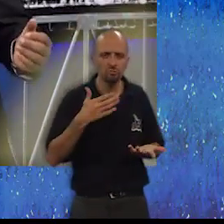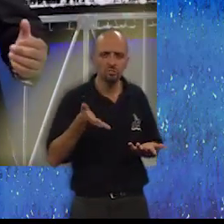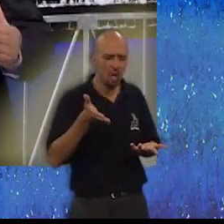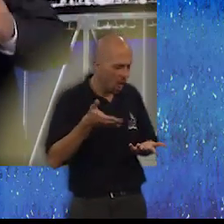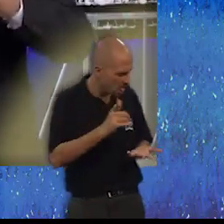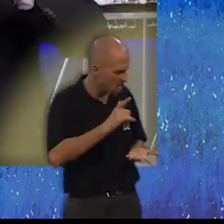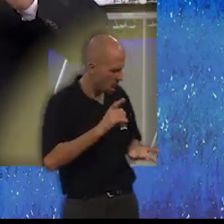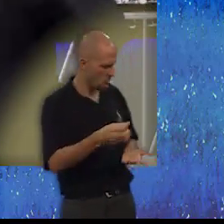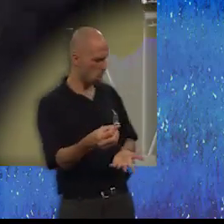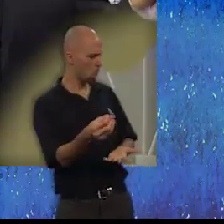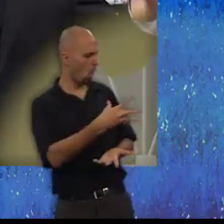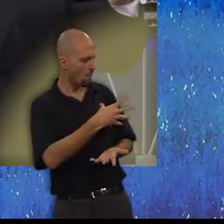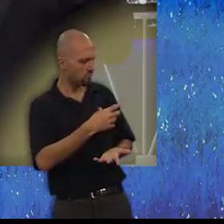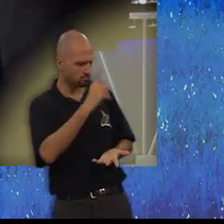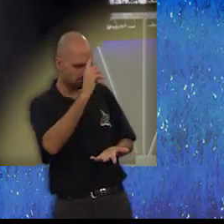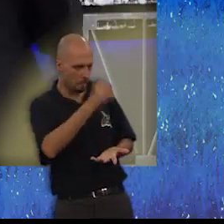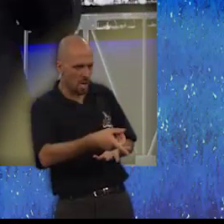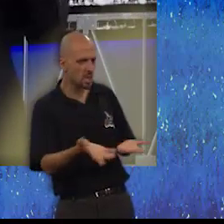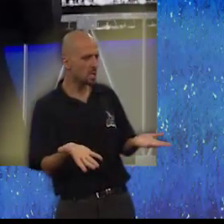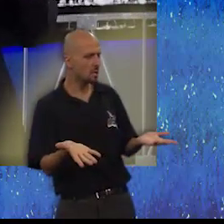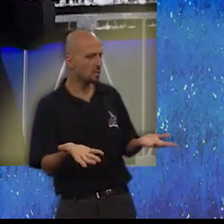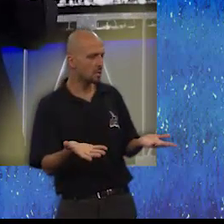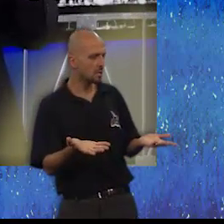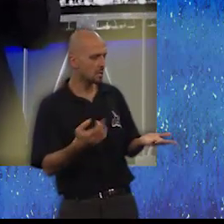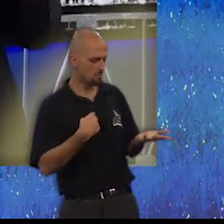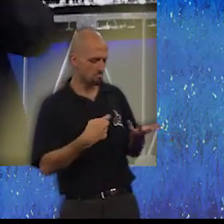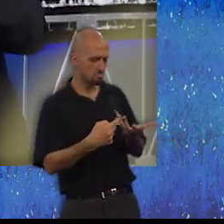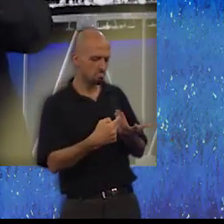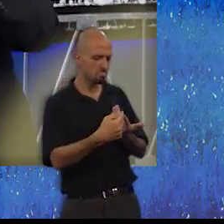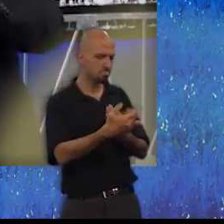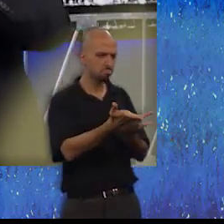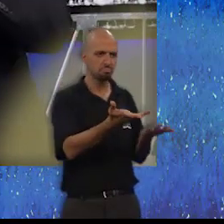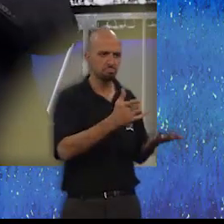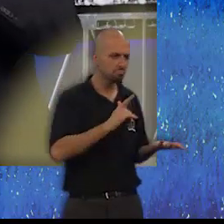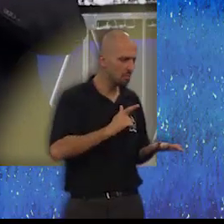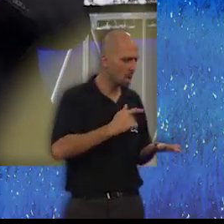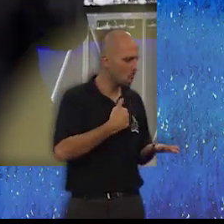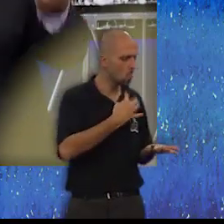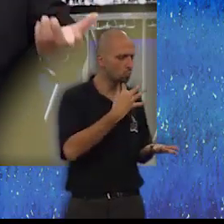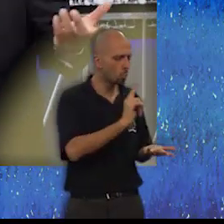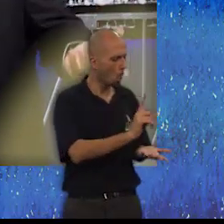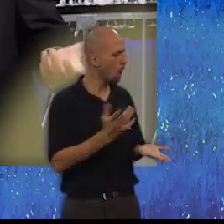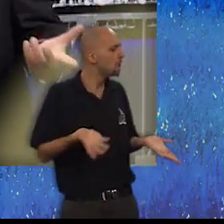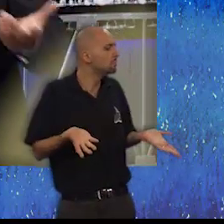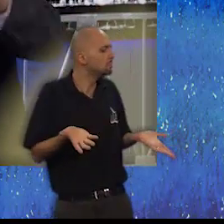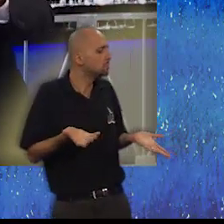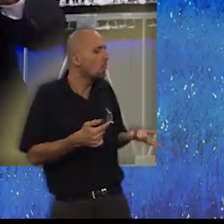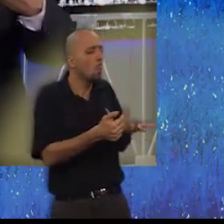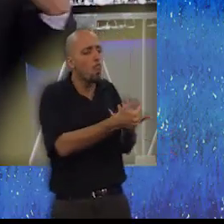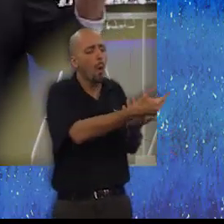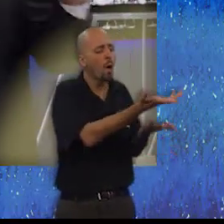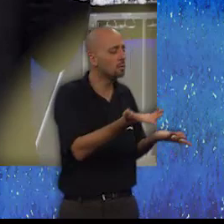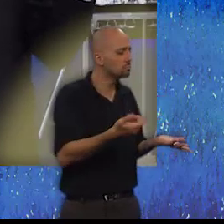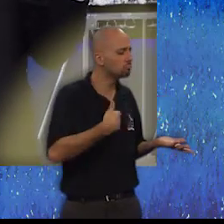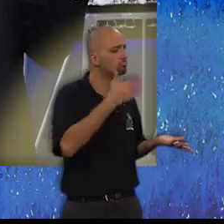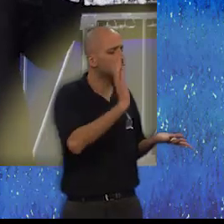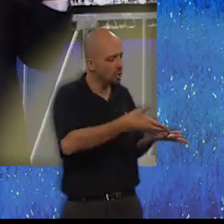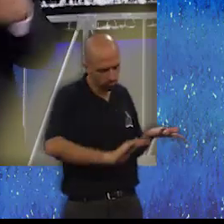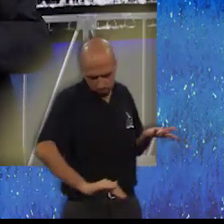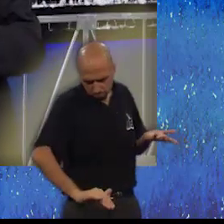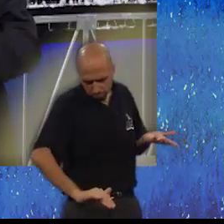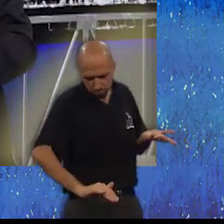conheça? Tem alguma regra nova que eu não conheça? Tem alguma orientação nova? Por favor, quais são? Me